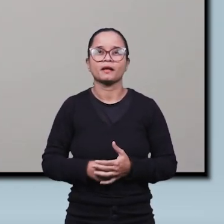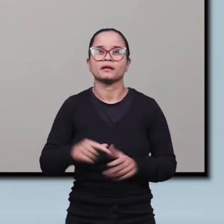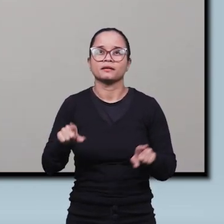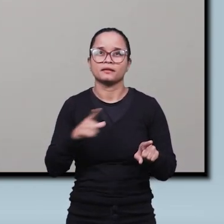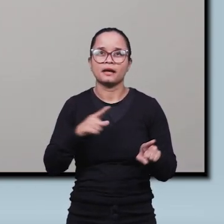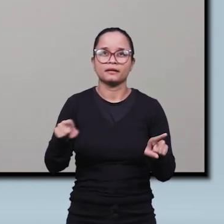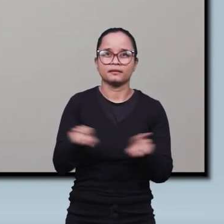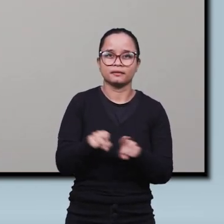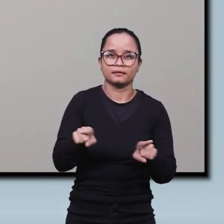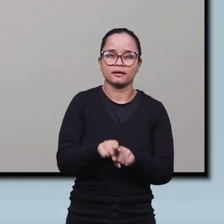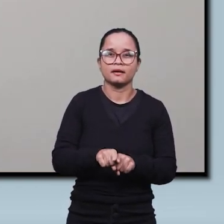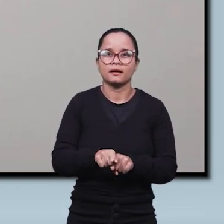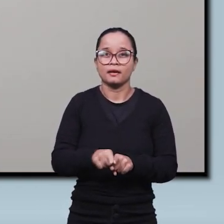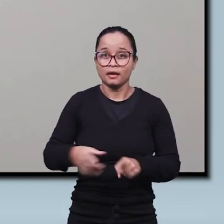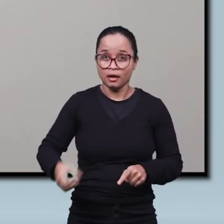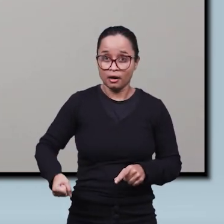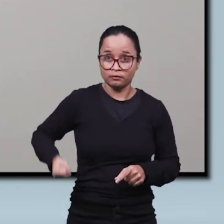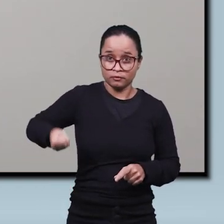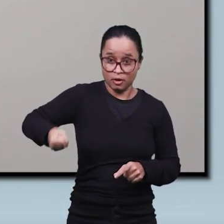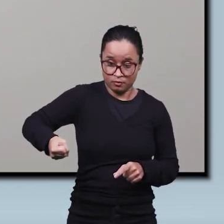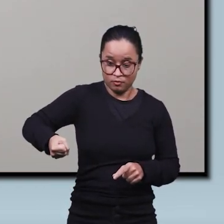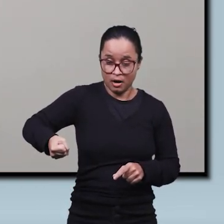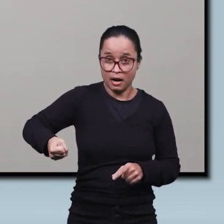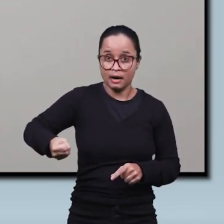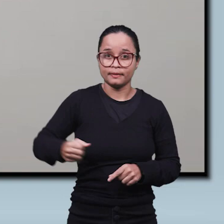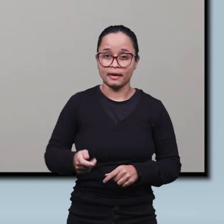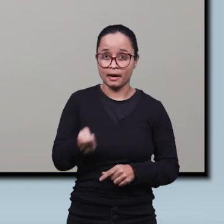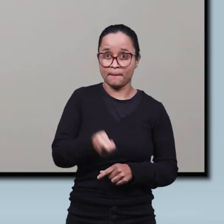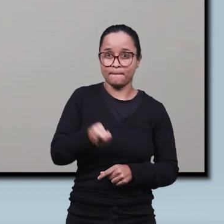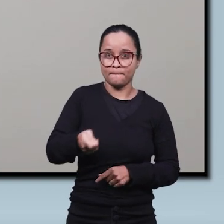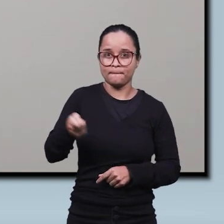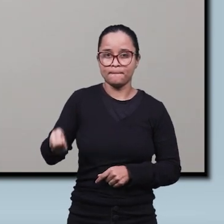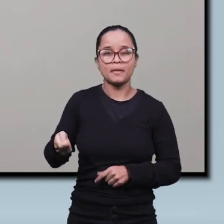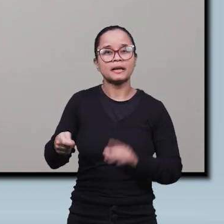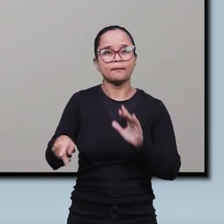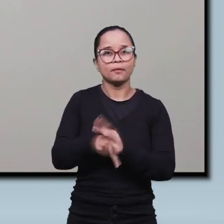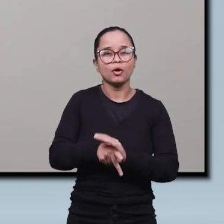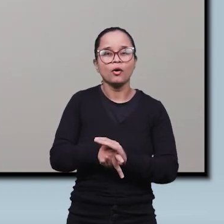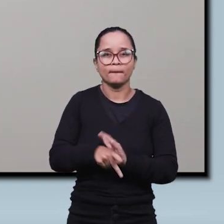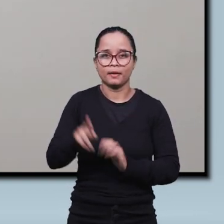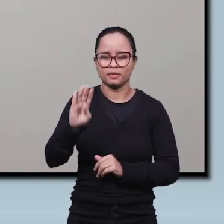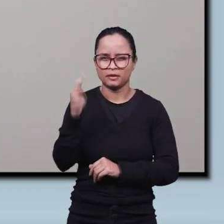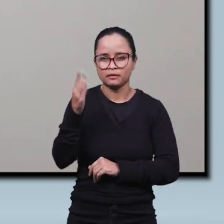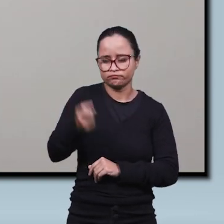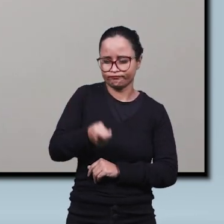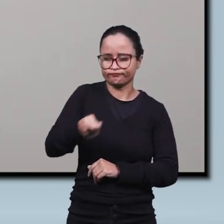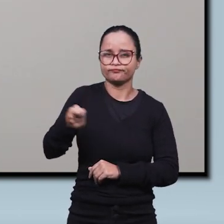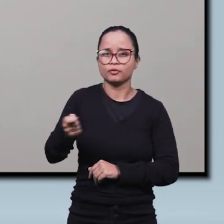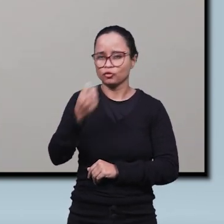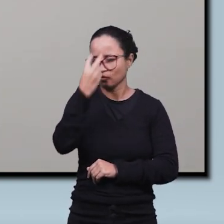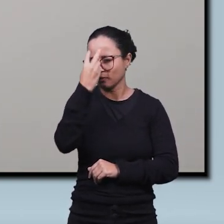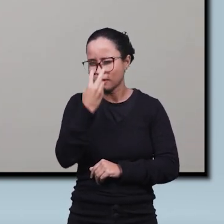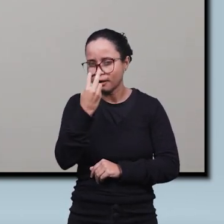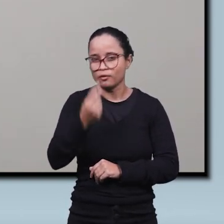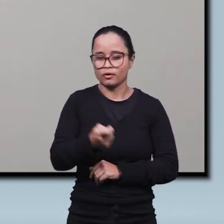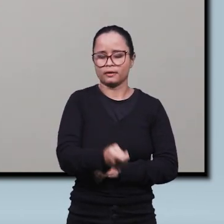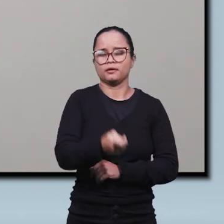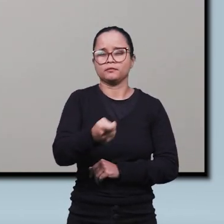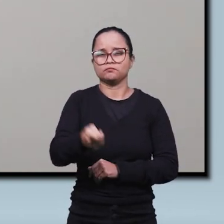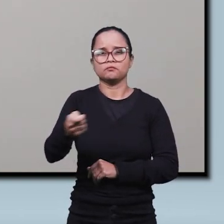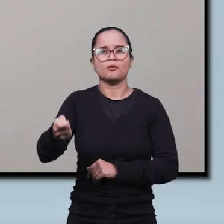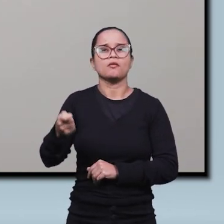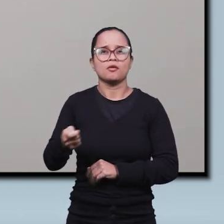tem algumas muletas, nós temos a bengala do cego, né? Que ela direciona,